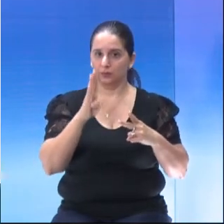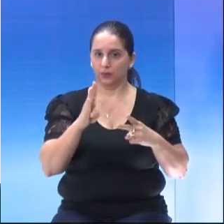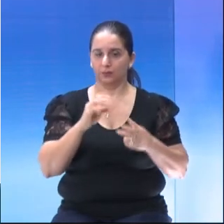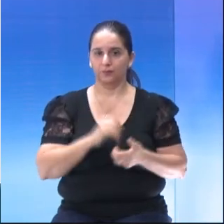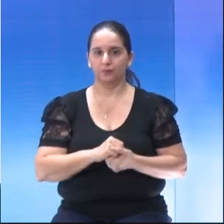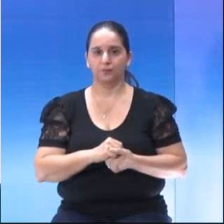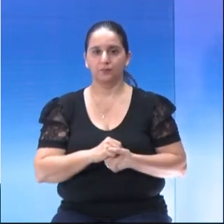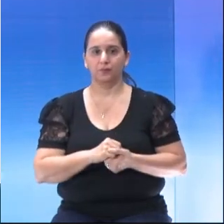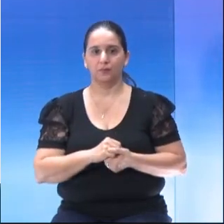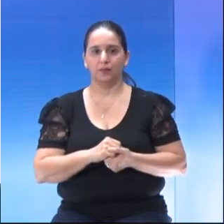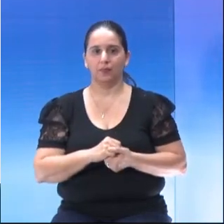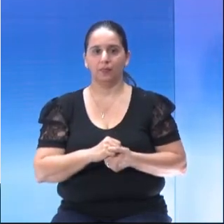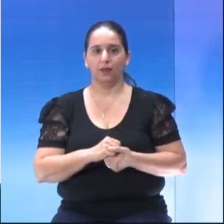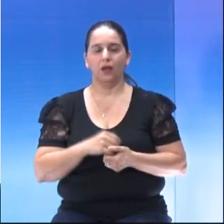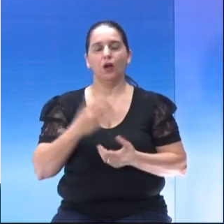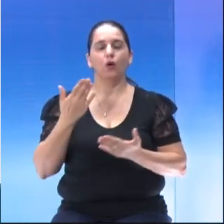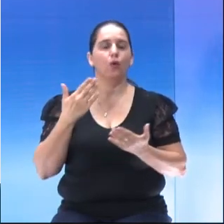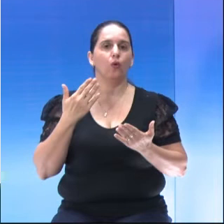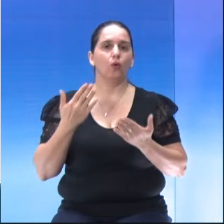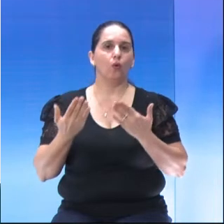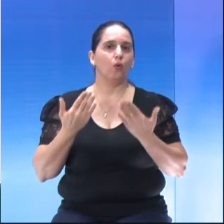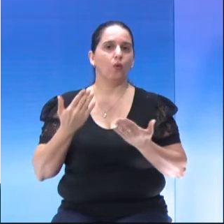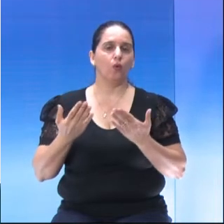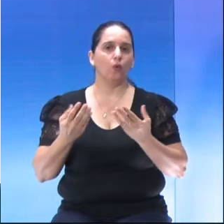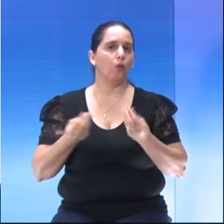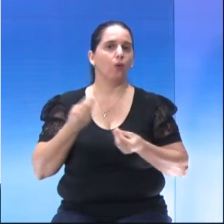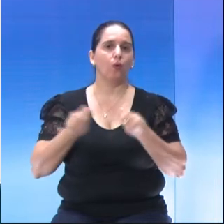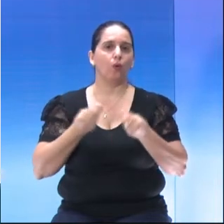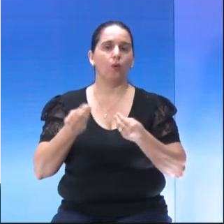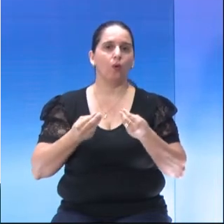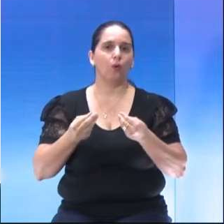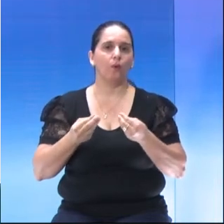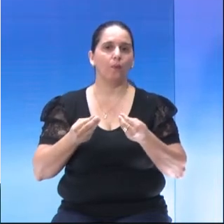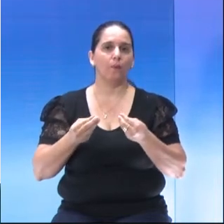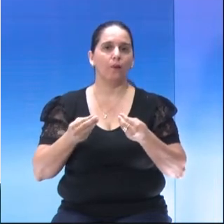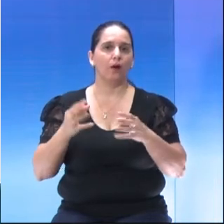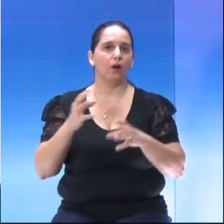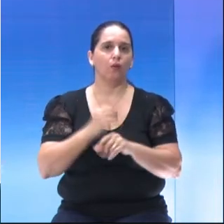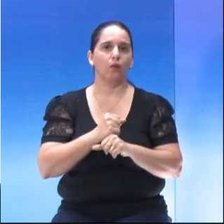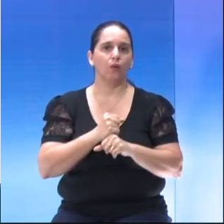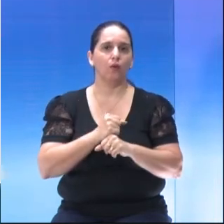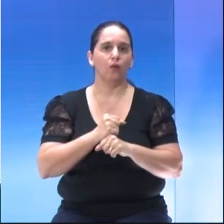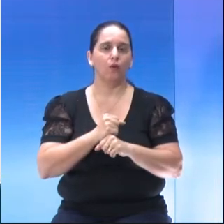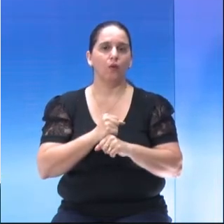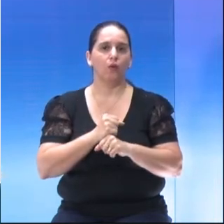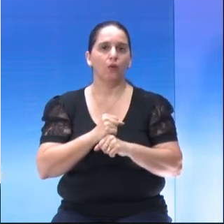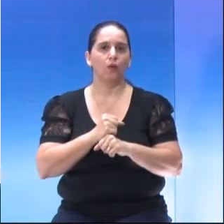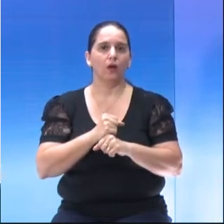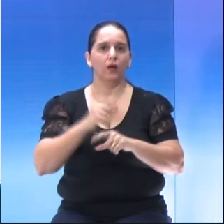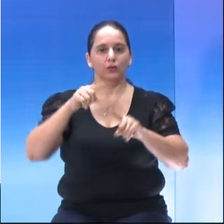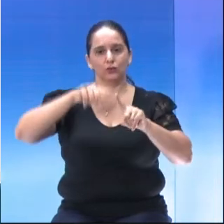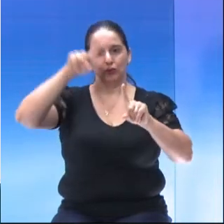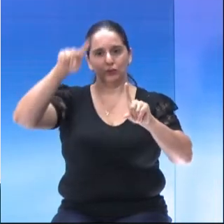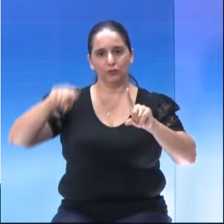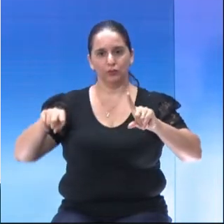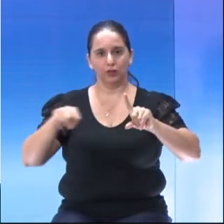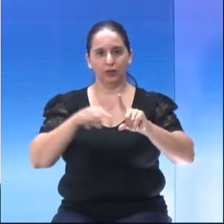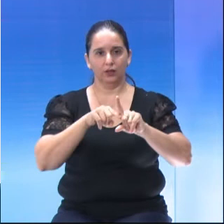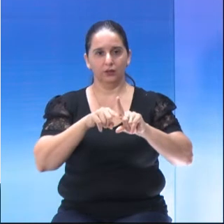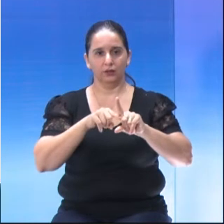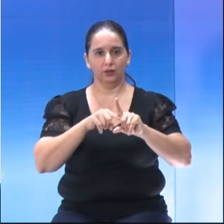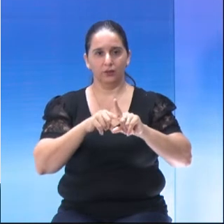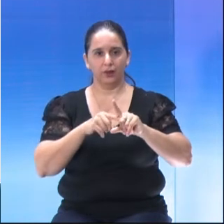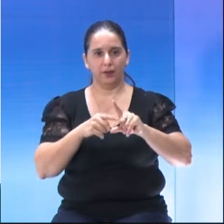rachurado. Então tá aí, ó. Como é que eu calculo, né, a área de um triângulo? Base vezes